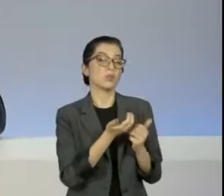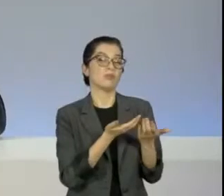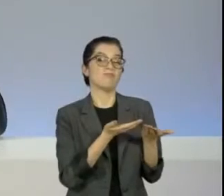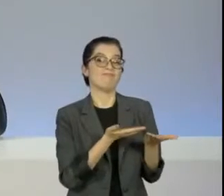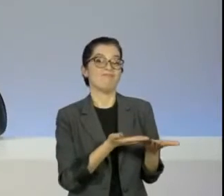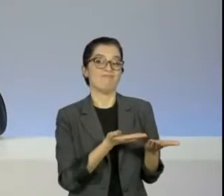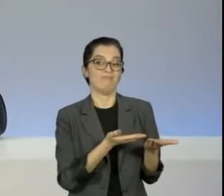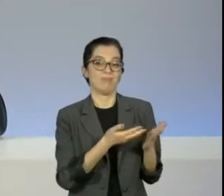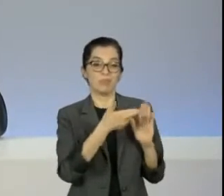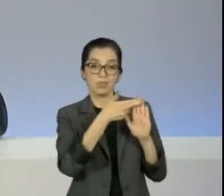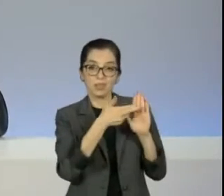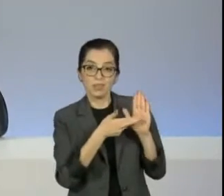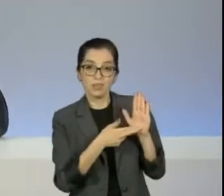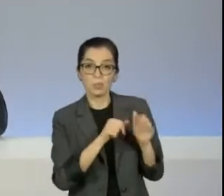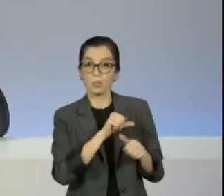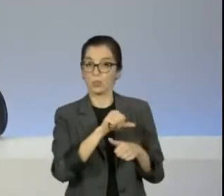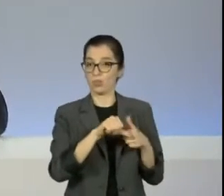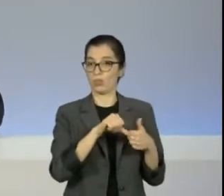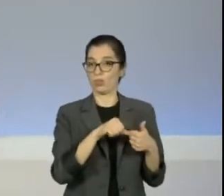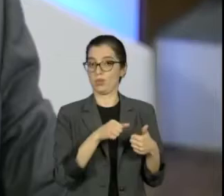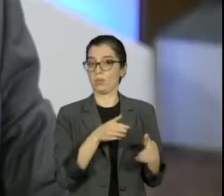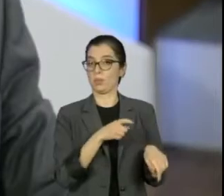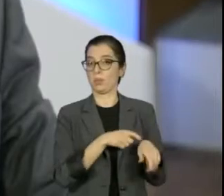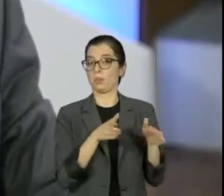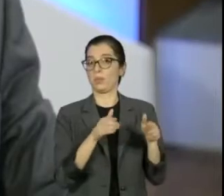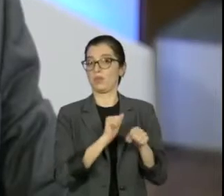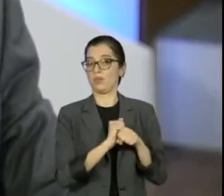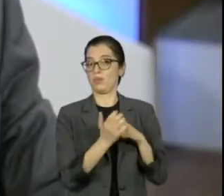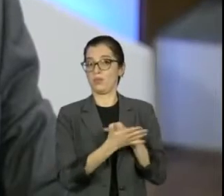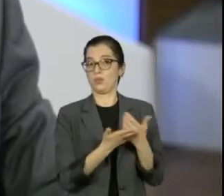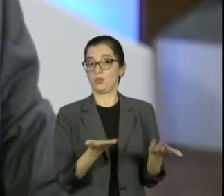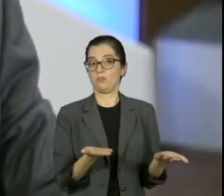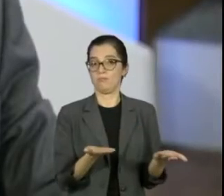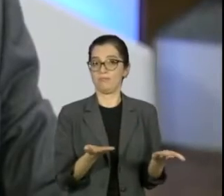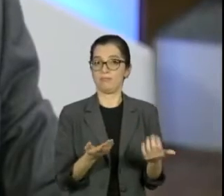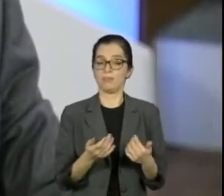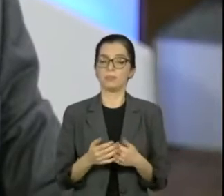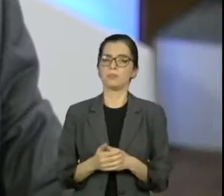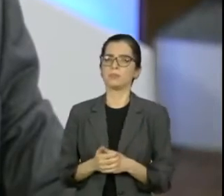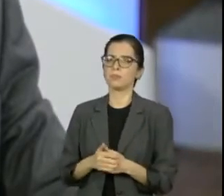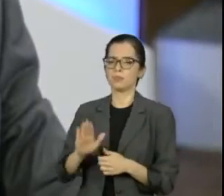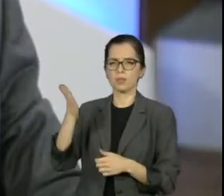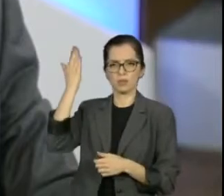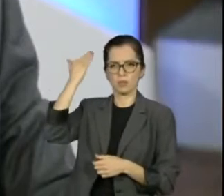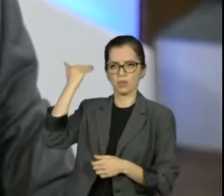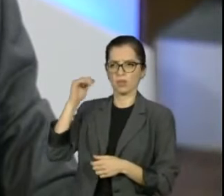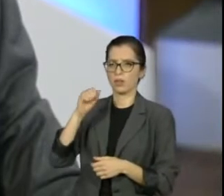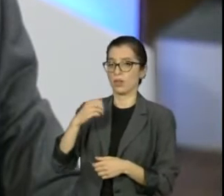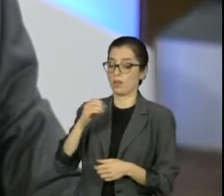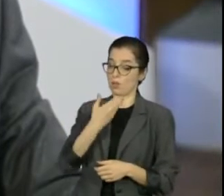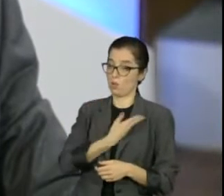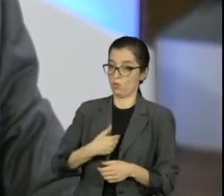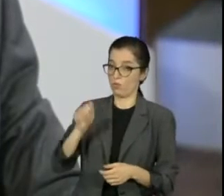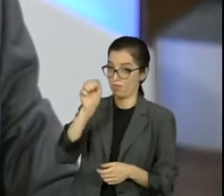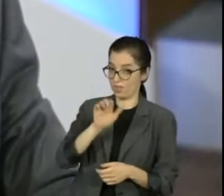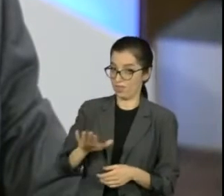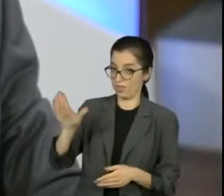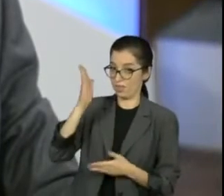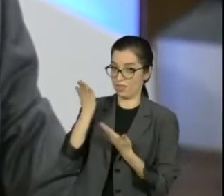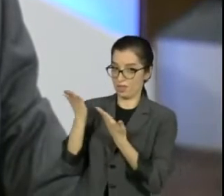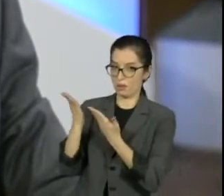regras no meio de uma pandemia e, como o senhor disse... Na minha época, o governo federal nem recebia